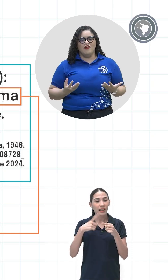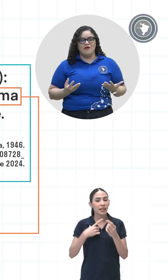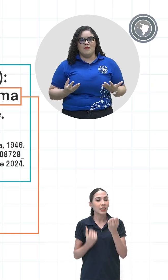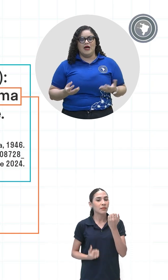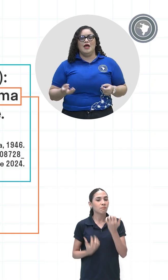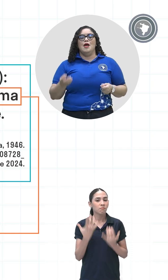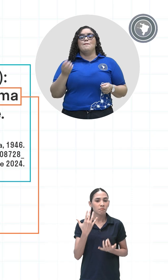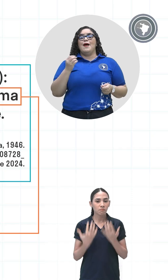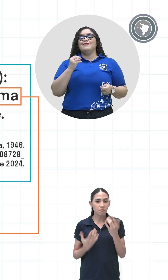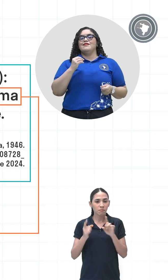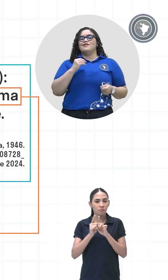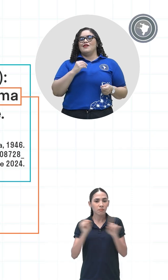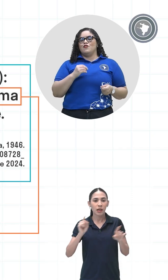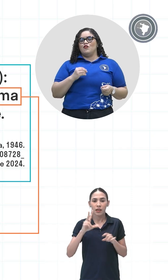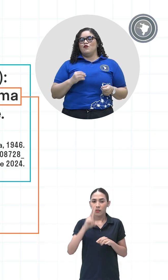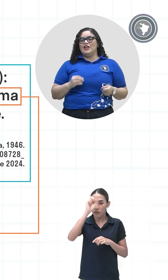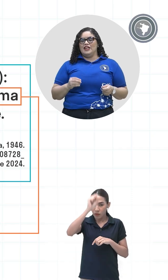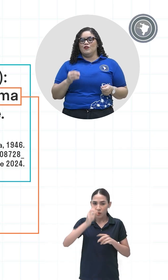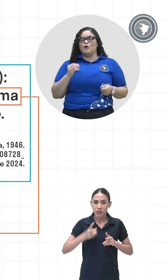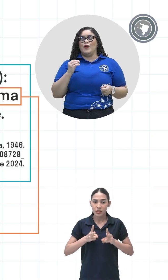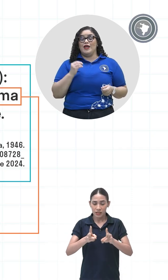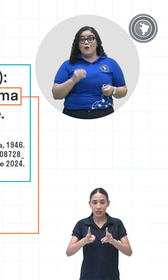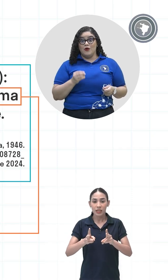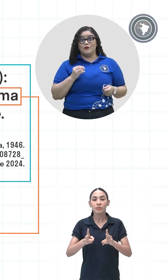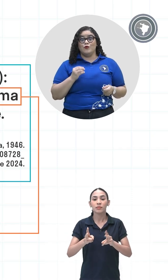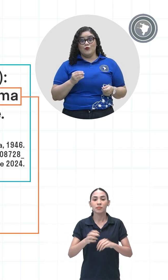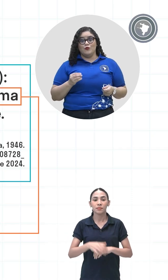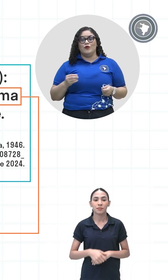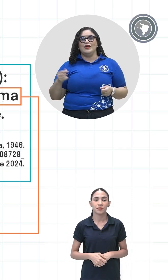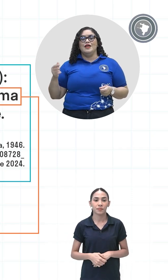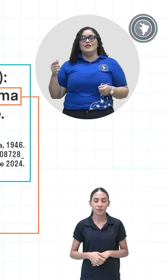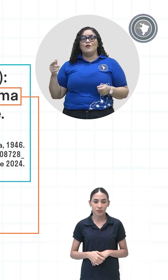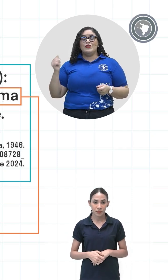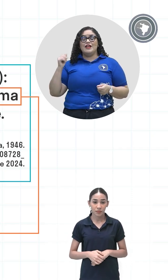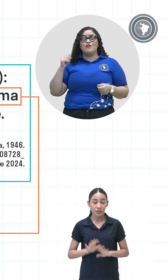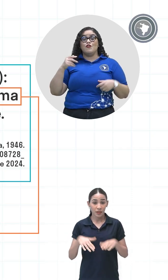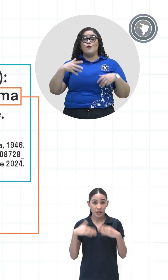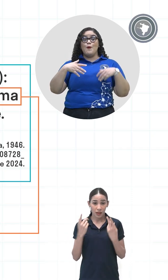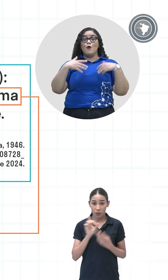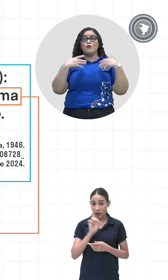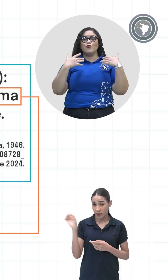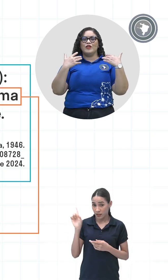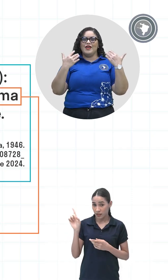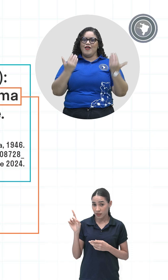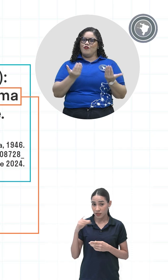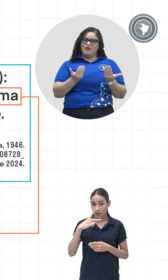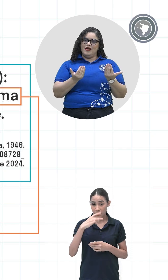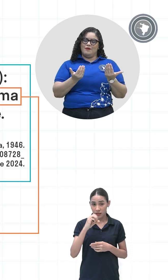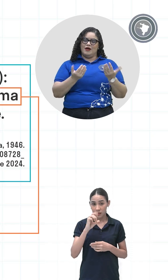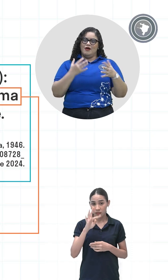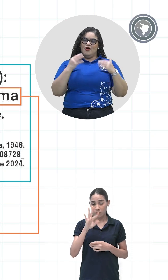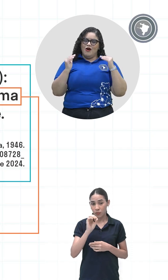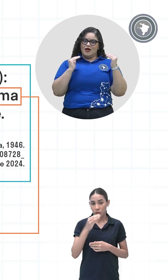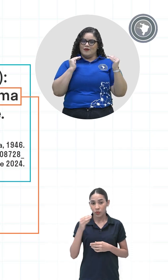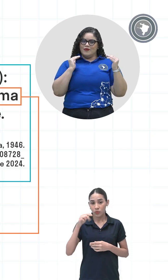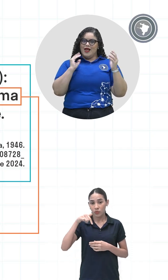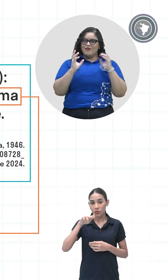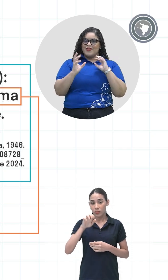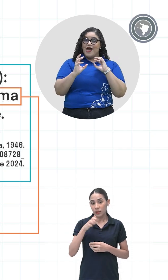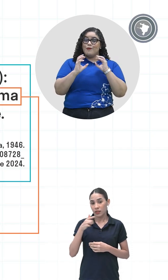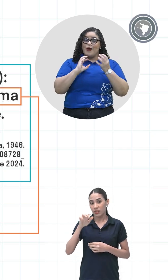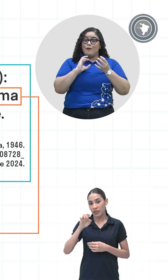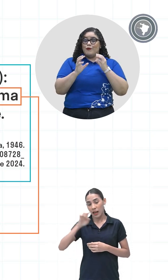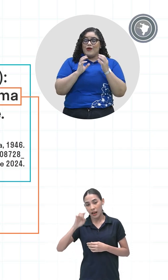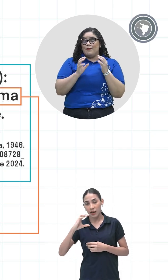é chama, mas que seja infinito enquanto dure. Então, quando ele diz posto que é chama, ora,